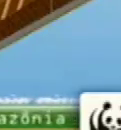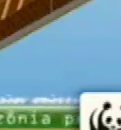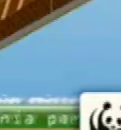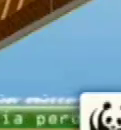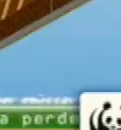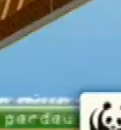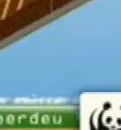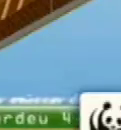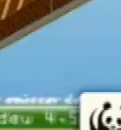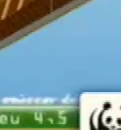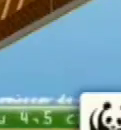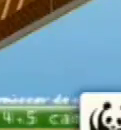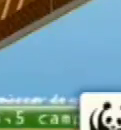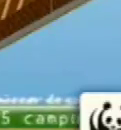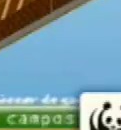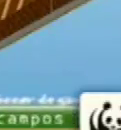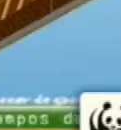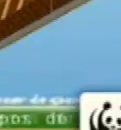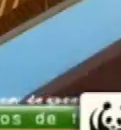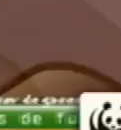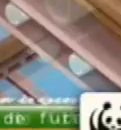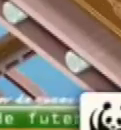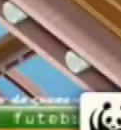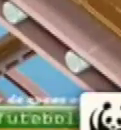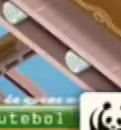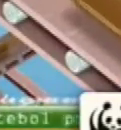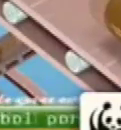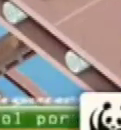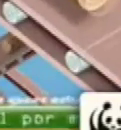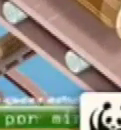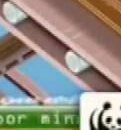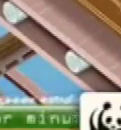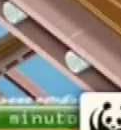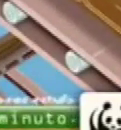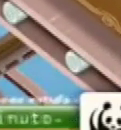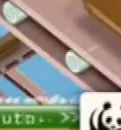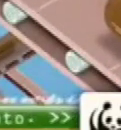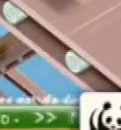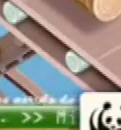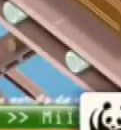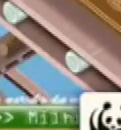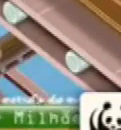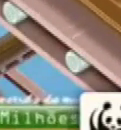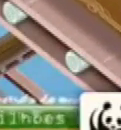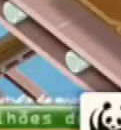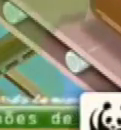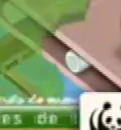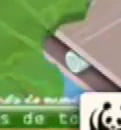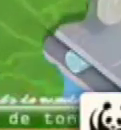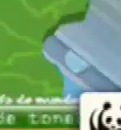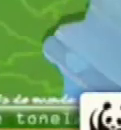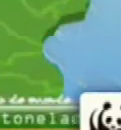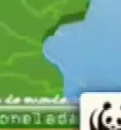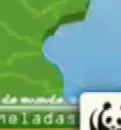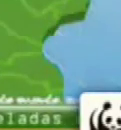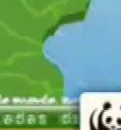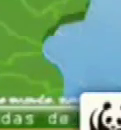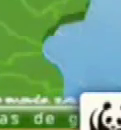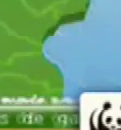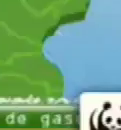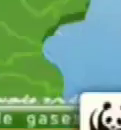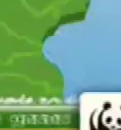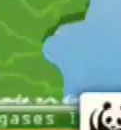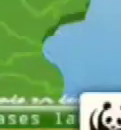perdeu 4,5 campos de futebol por minuto. São milhões de toneladas de gases de efeito estufa aquecendo o planeta. Enquanto isso,